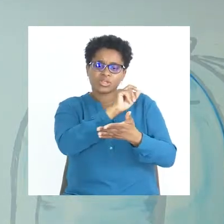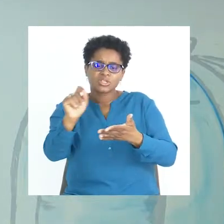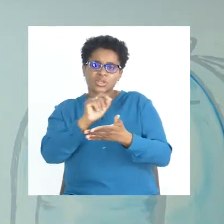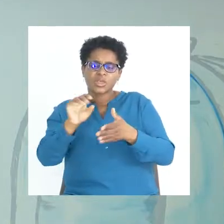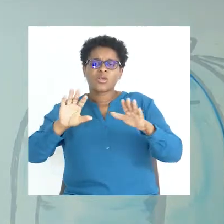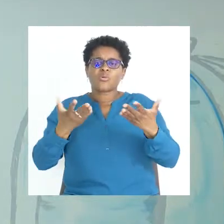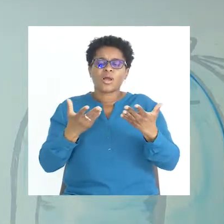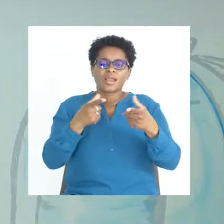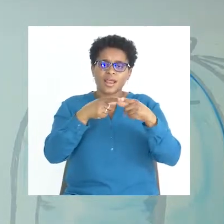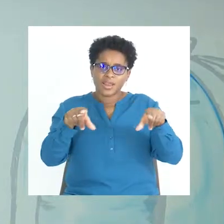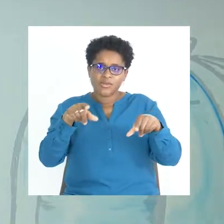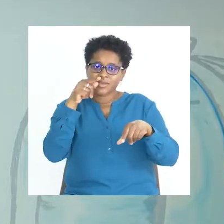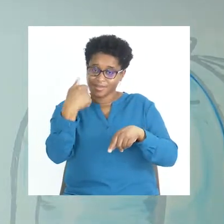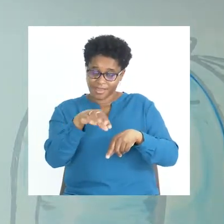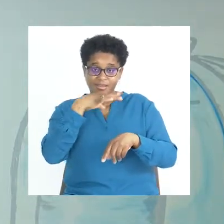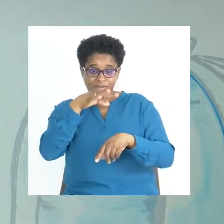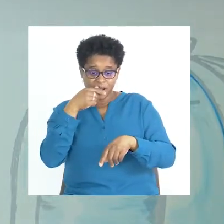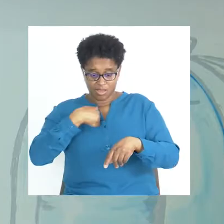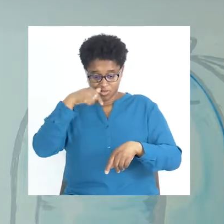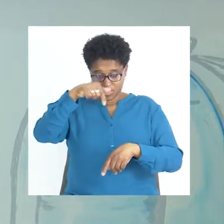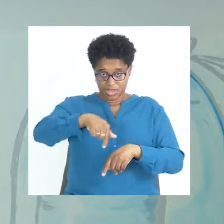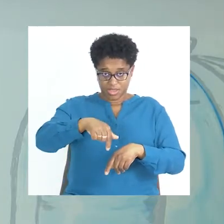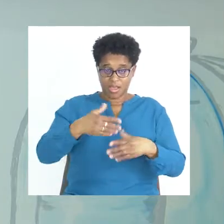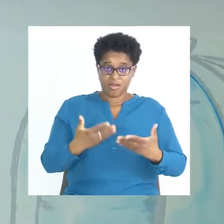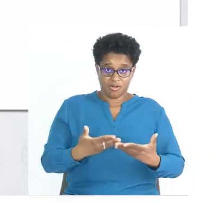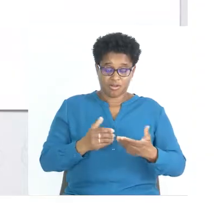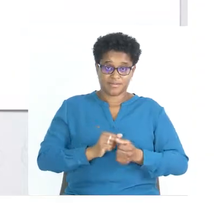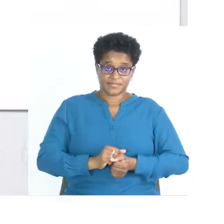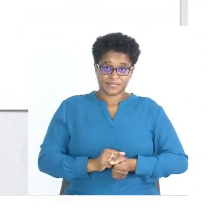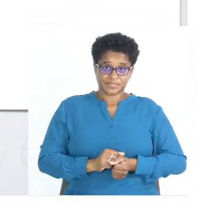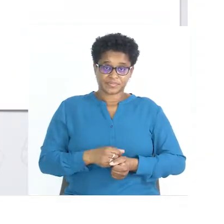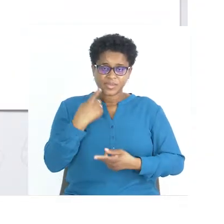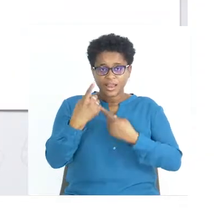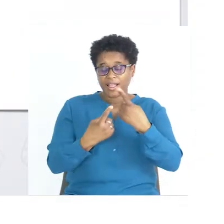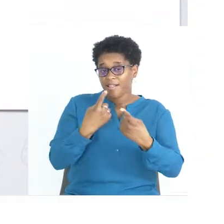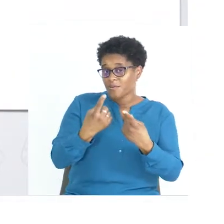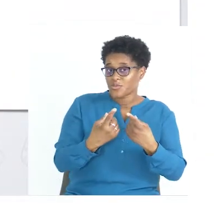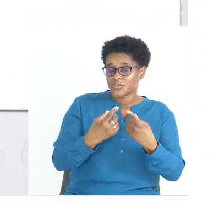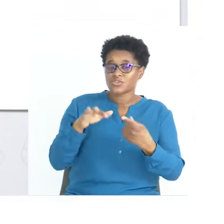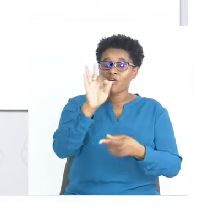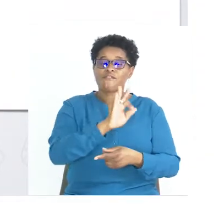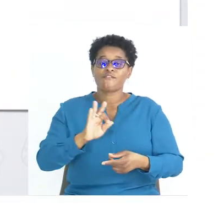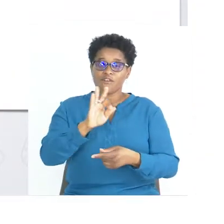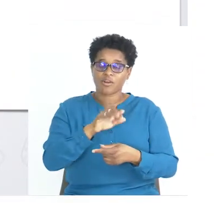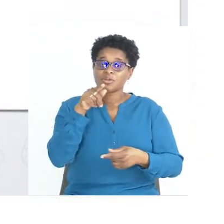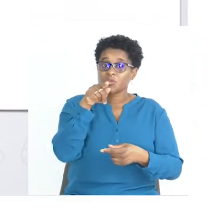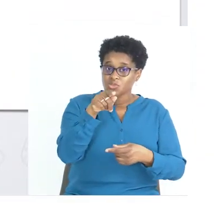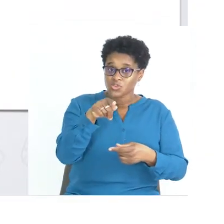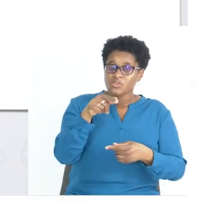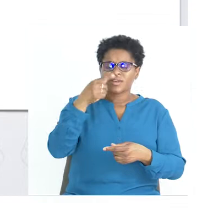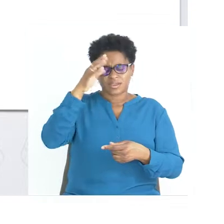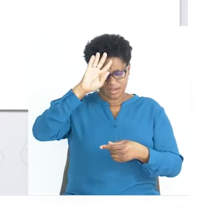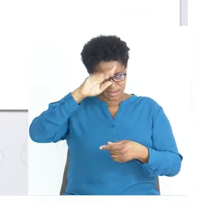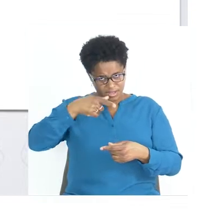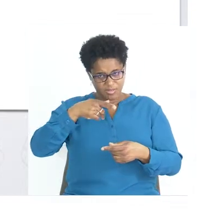poderes selecionar qual é o nível que tens de utilizar. Por isso estão aqui agora alguns níveis, algumas formas que tu vais